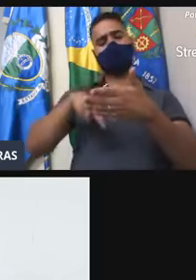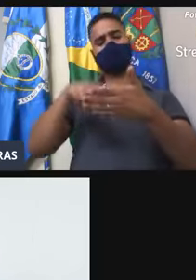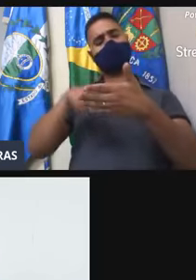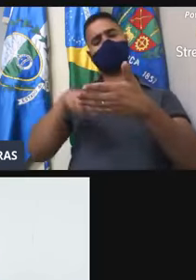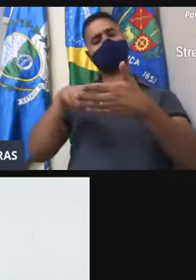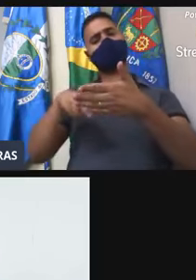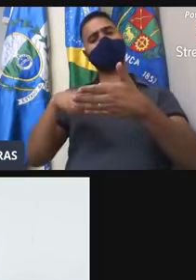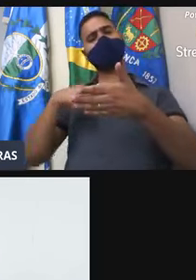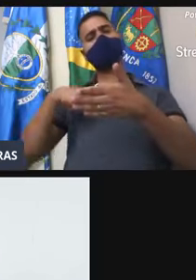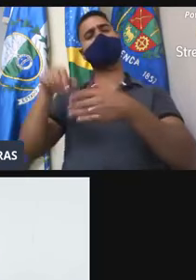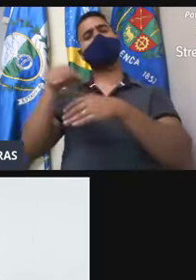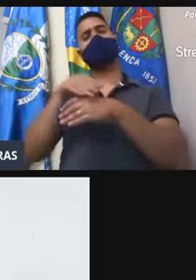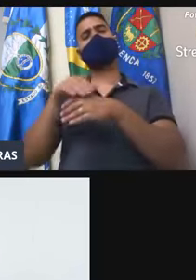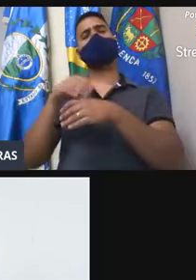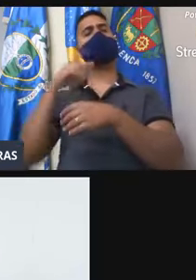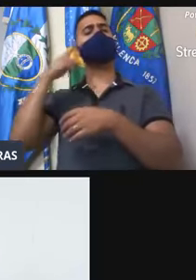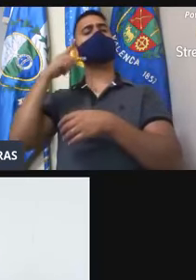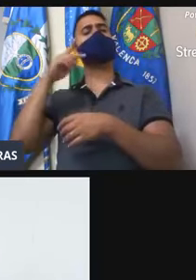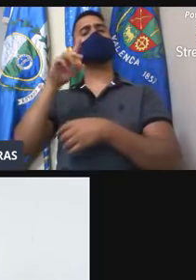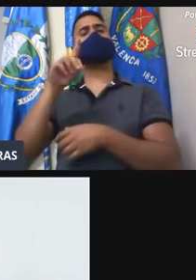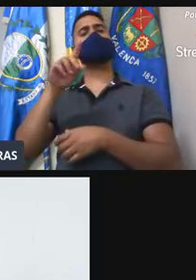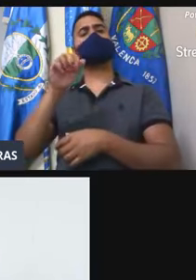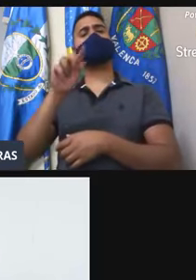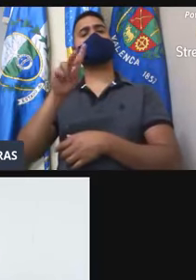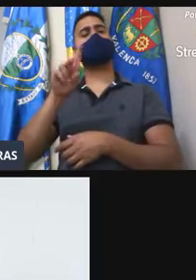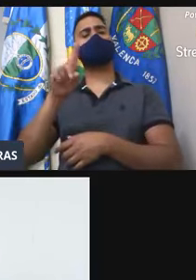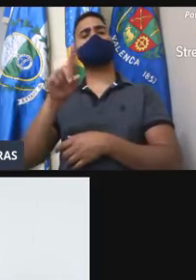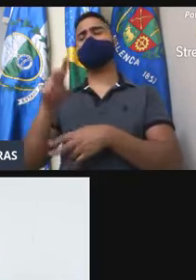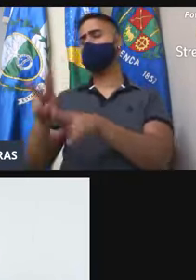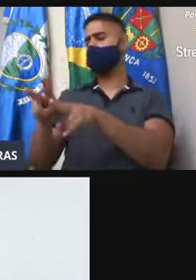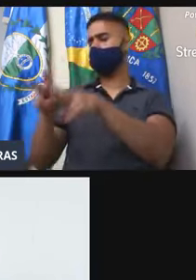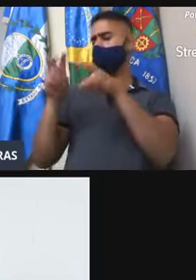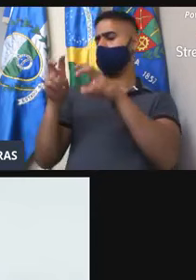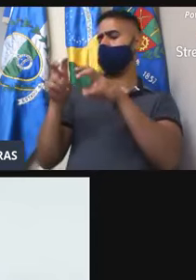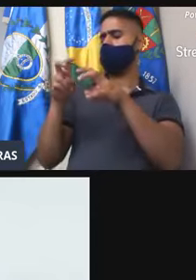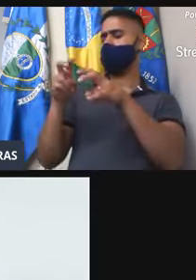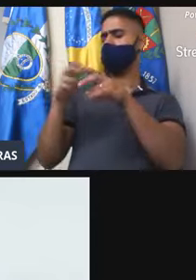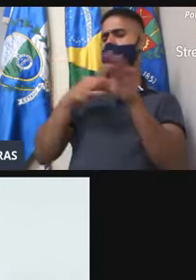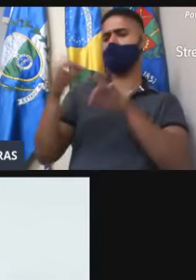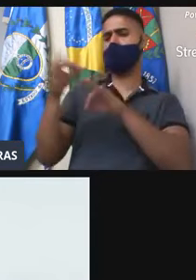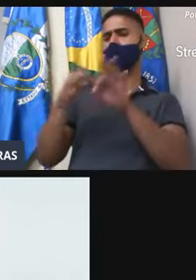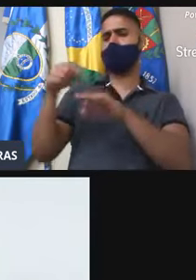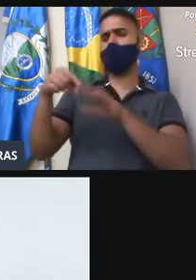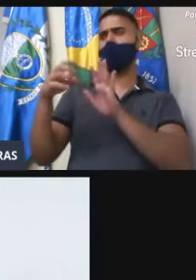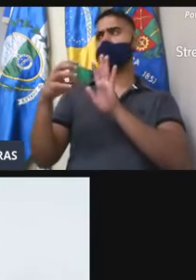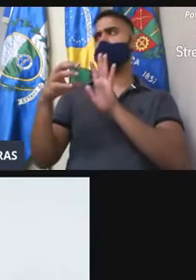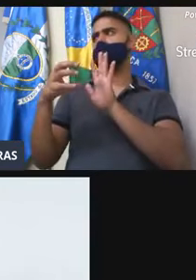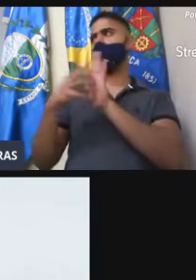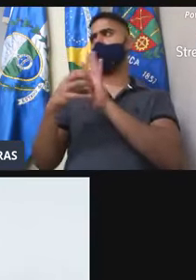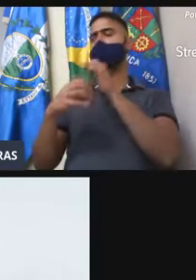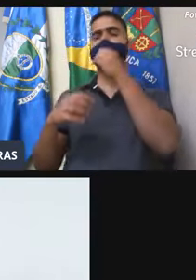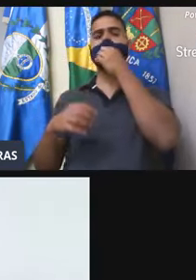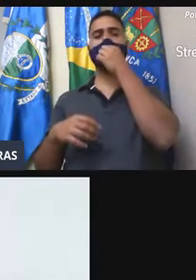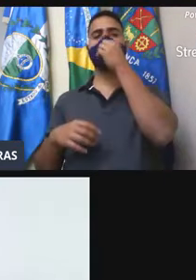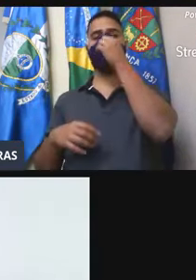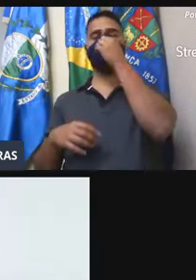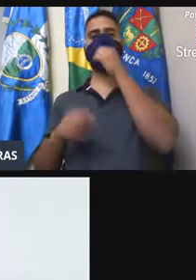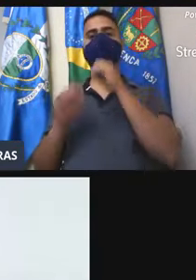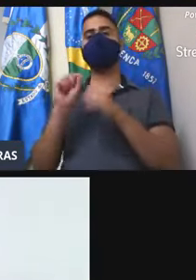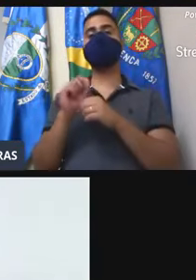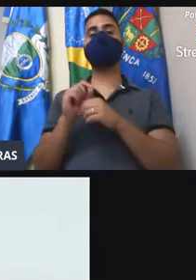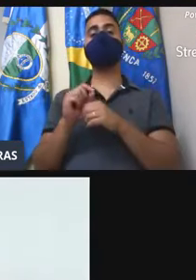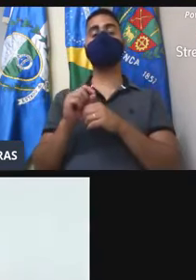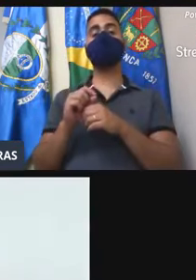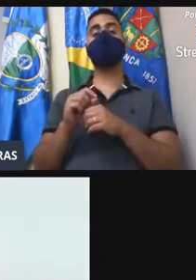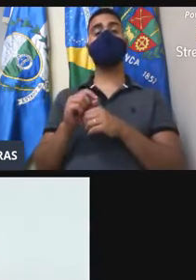pauta, né, eu conversava com o vereador David, logo que assim que eu percebi que vinha esse projeto aqui para casa, né, vereador Pedro, a questão de o